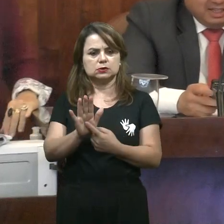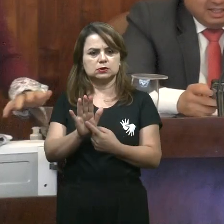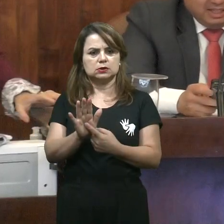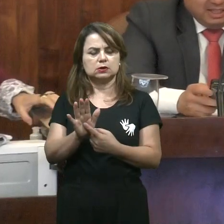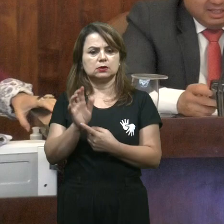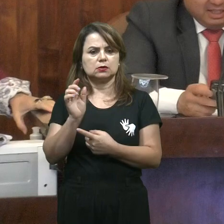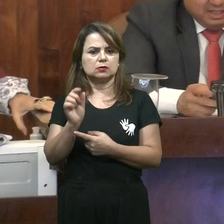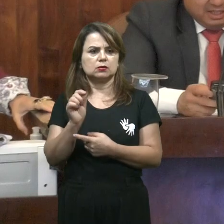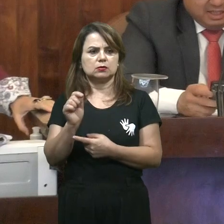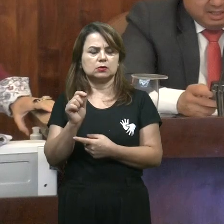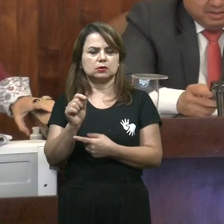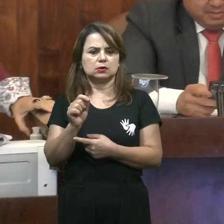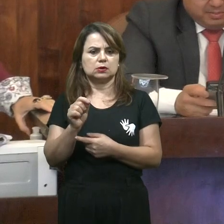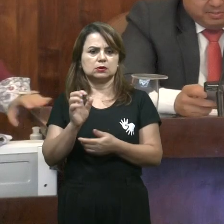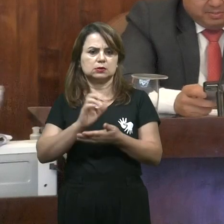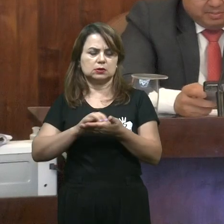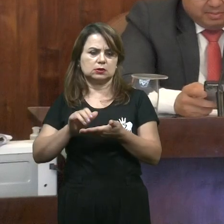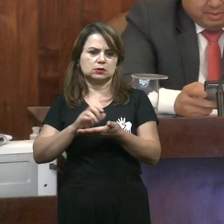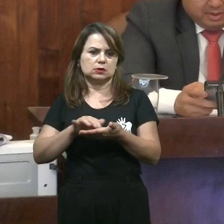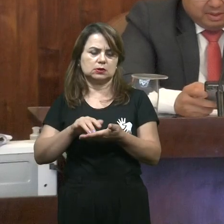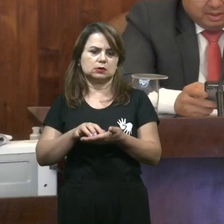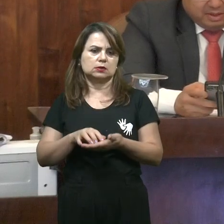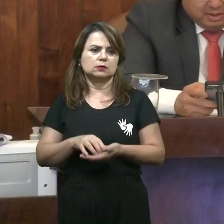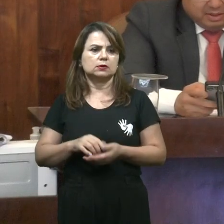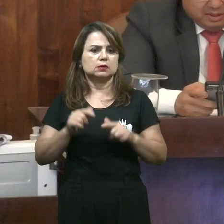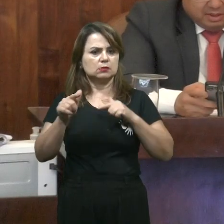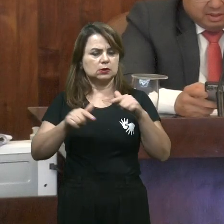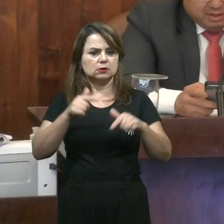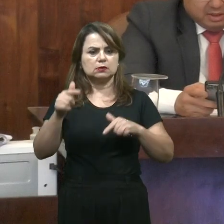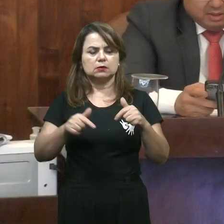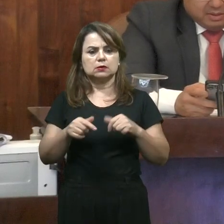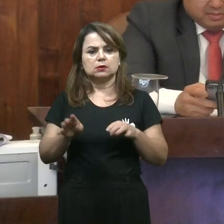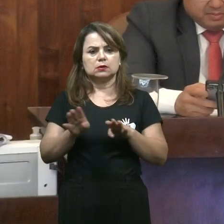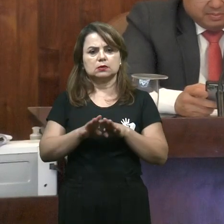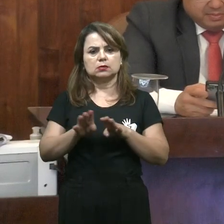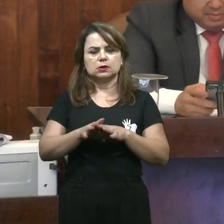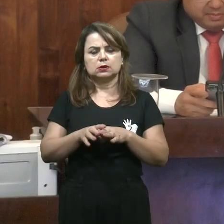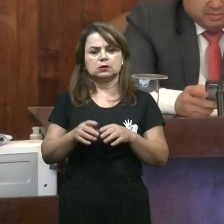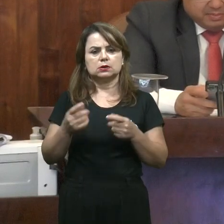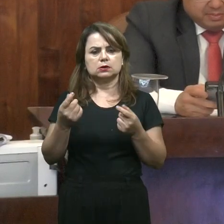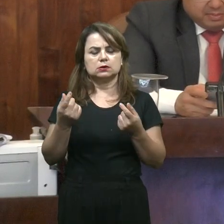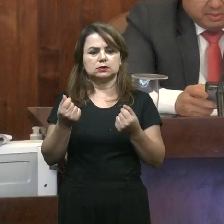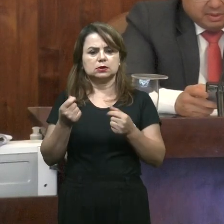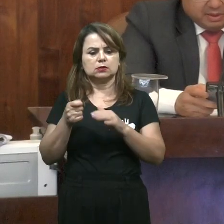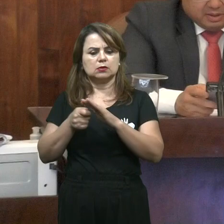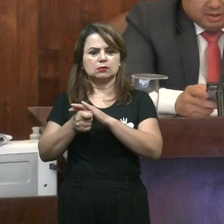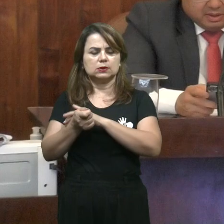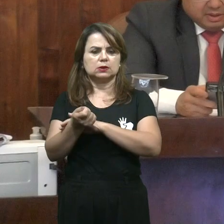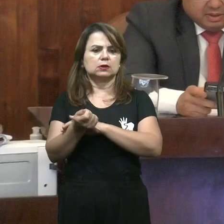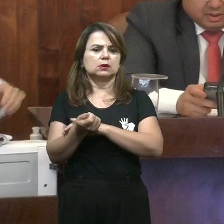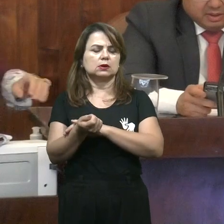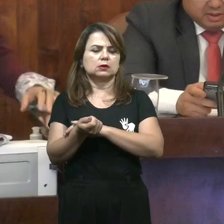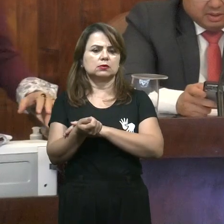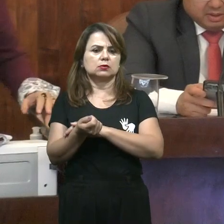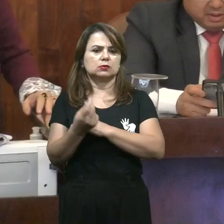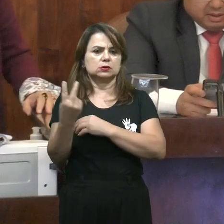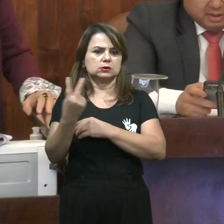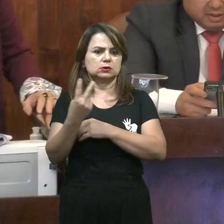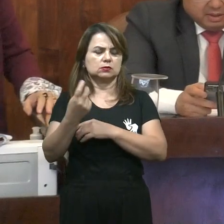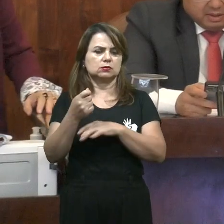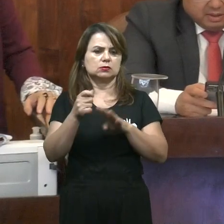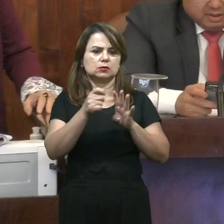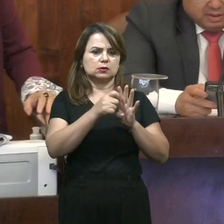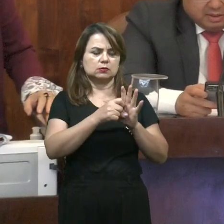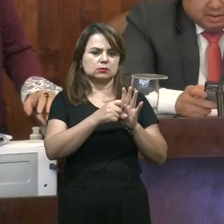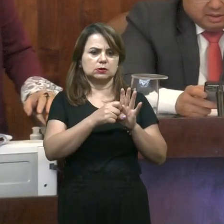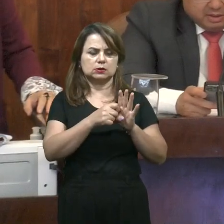desenvolvidas por essa secretaria. bem como os recursos aplicados no segundo quadrimestre do exercício de 2024,